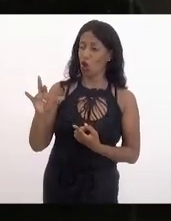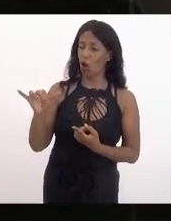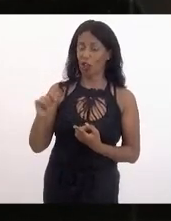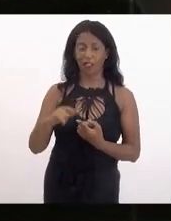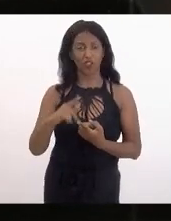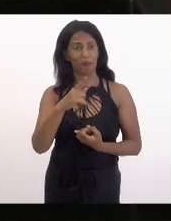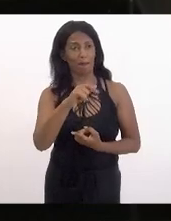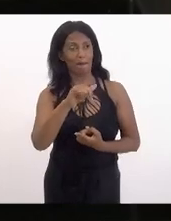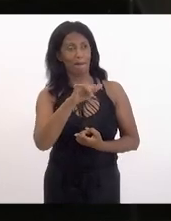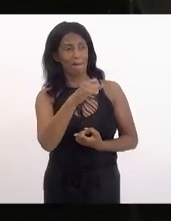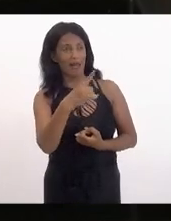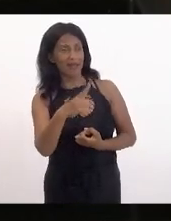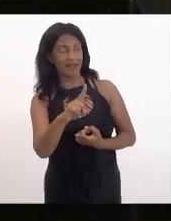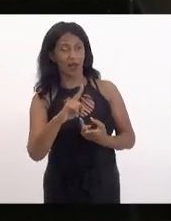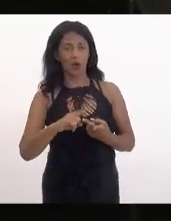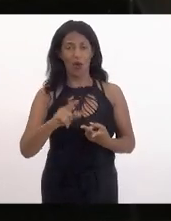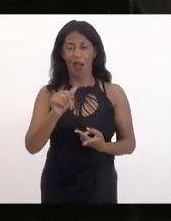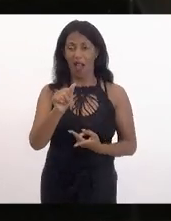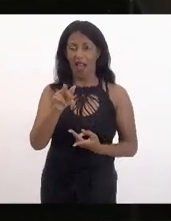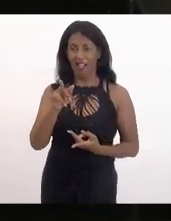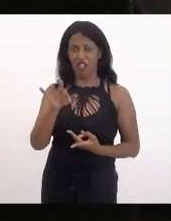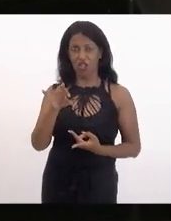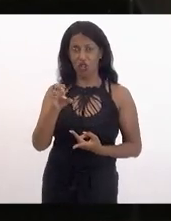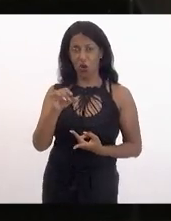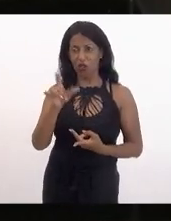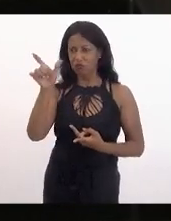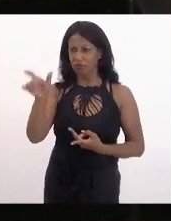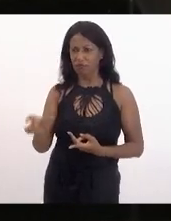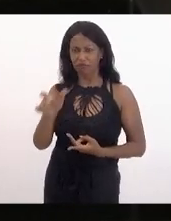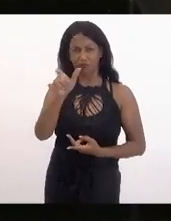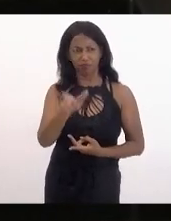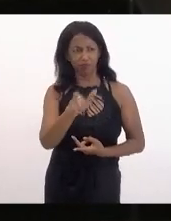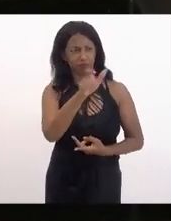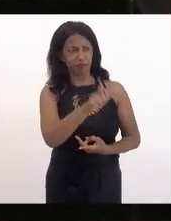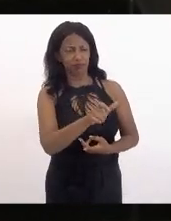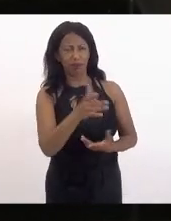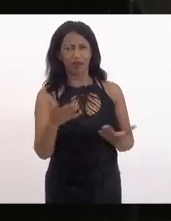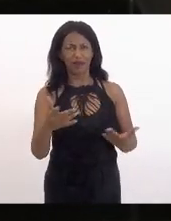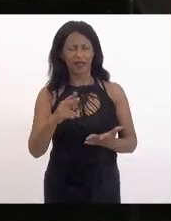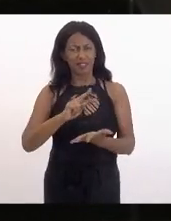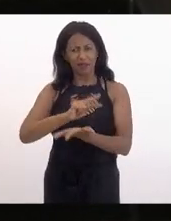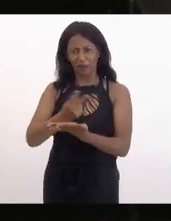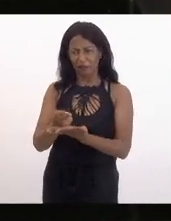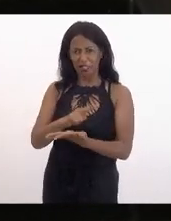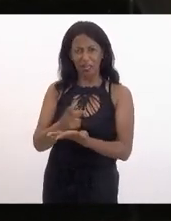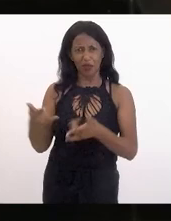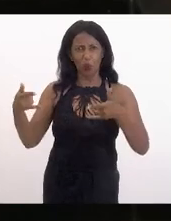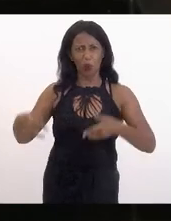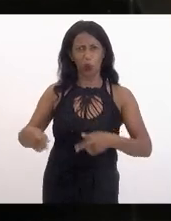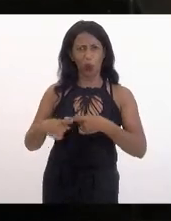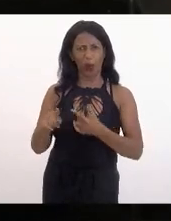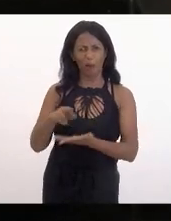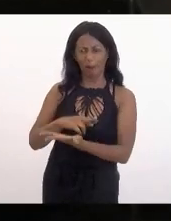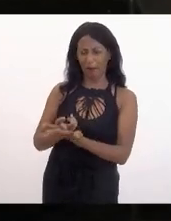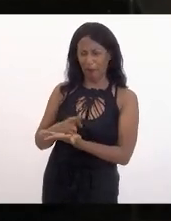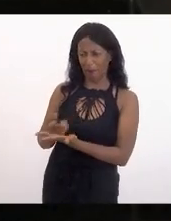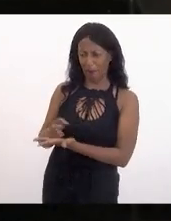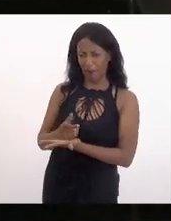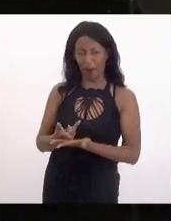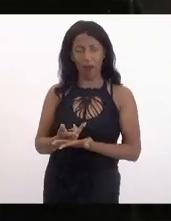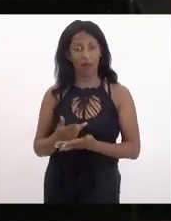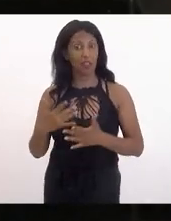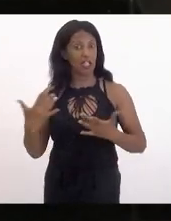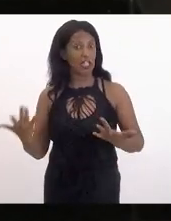Platão Aristóteles todos os seus verdade vezes a gente se remoendo na Cova isso para não